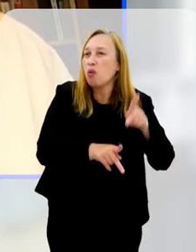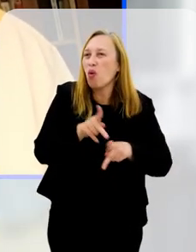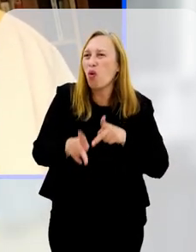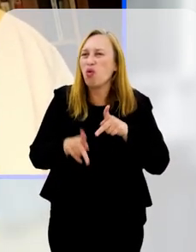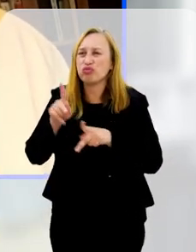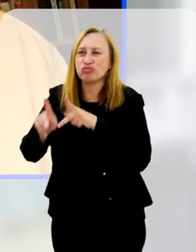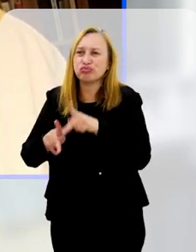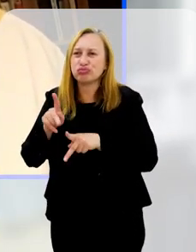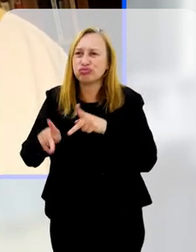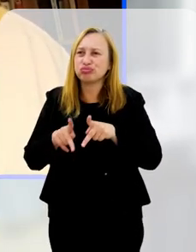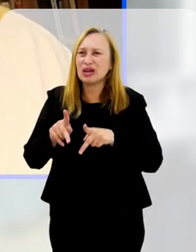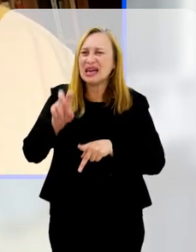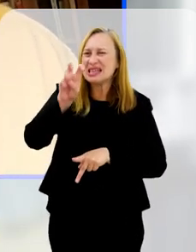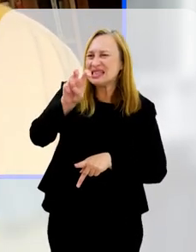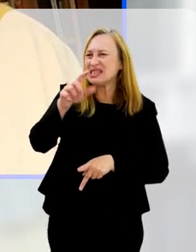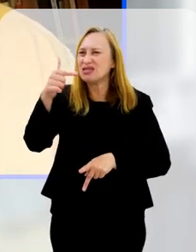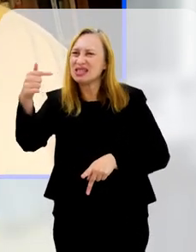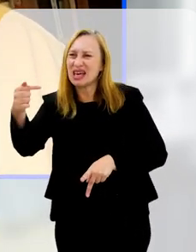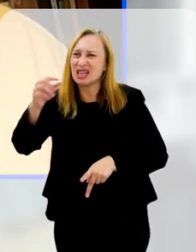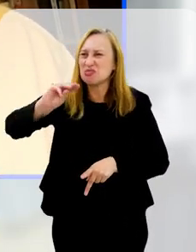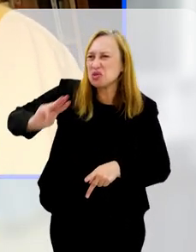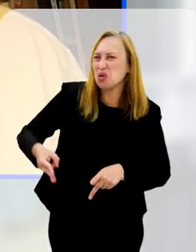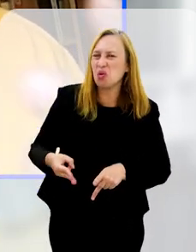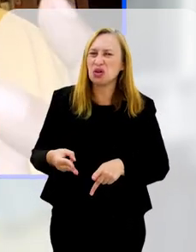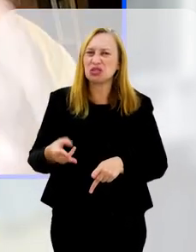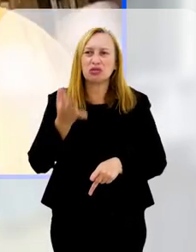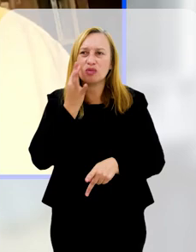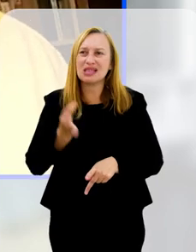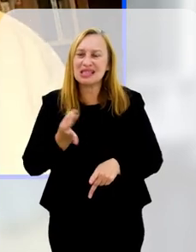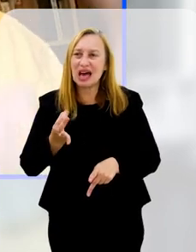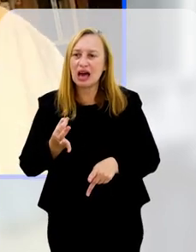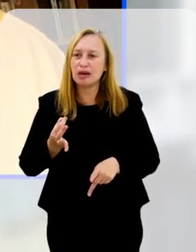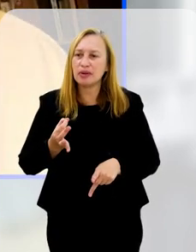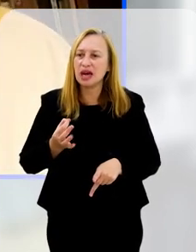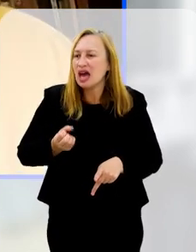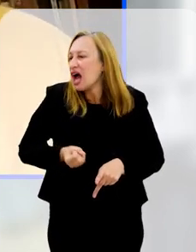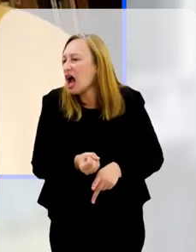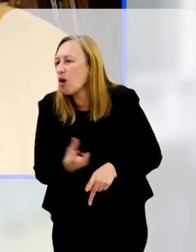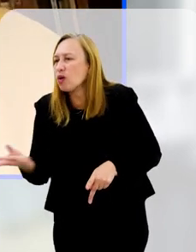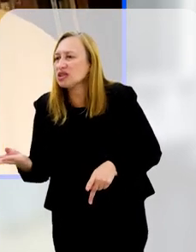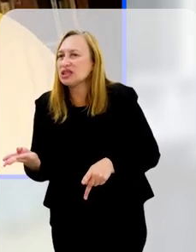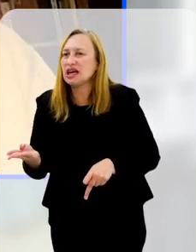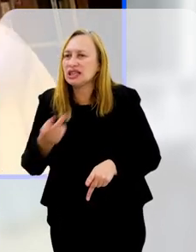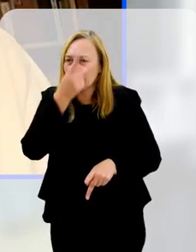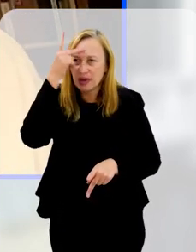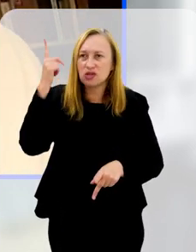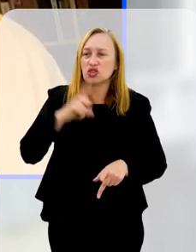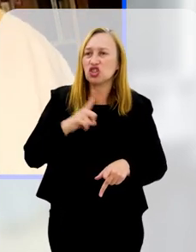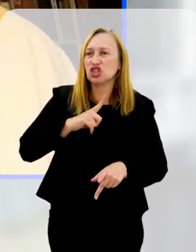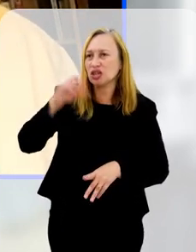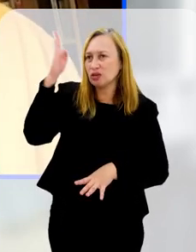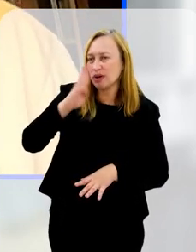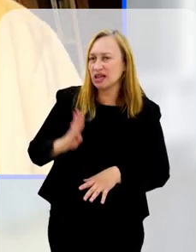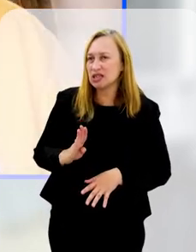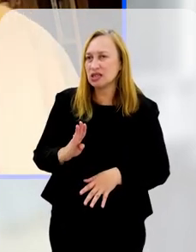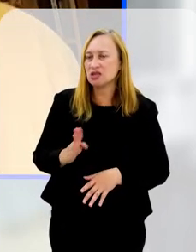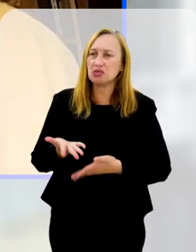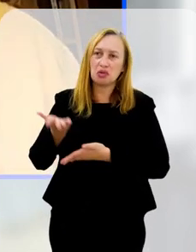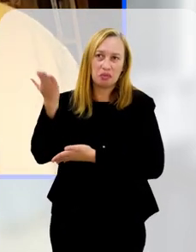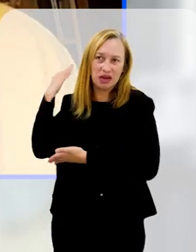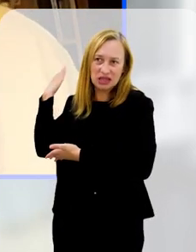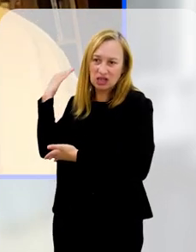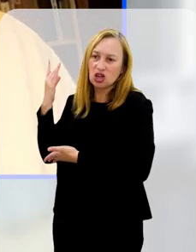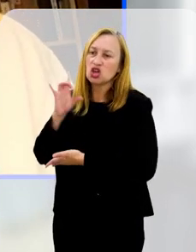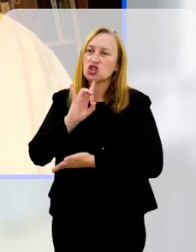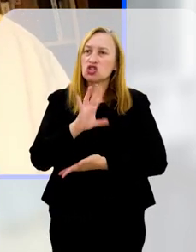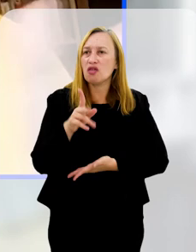sabe, entre 5, 7 milhões, não se sabe exatamente qual era o tamanho da população do atual Brasil. Eles só